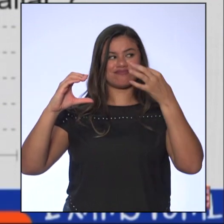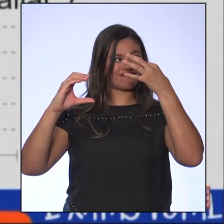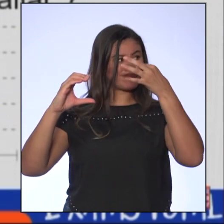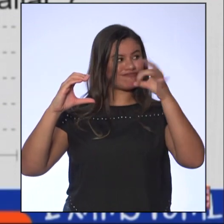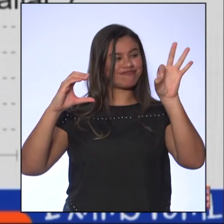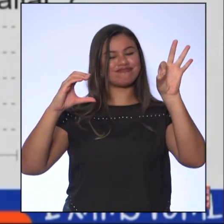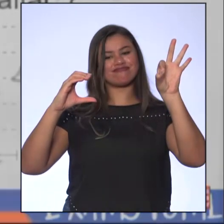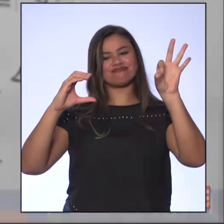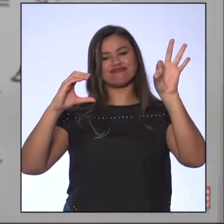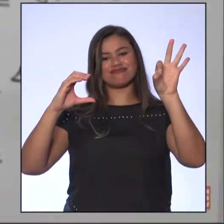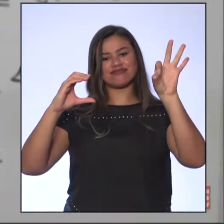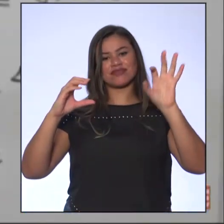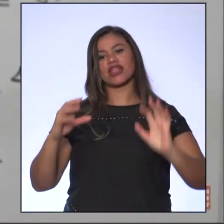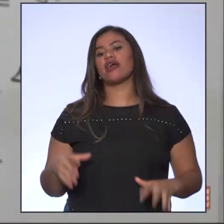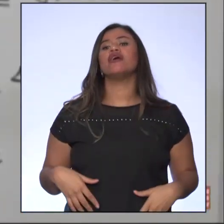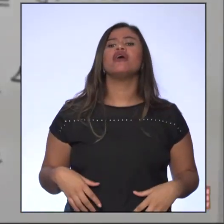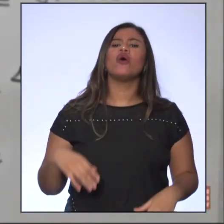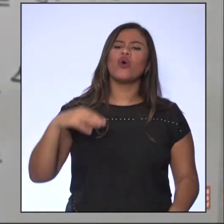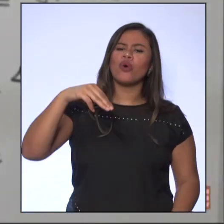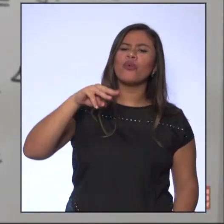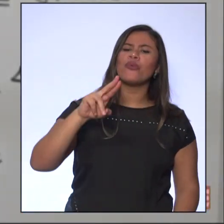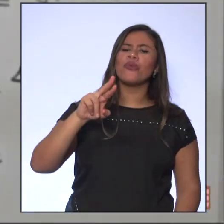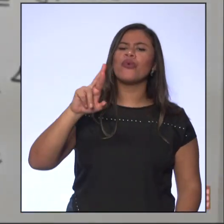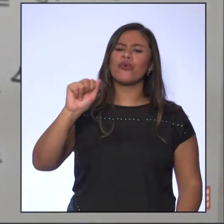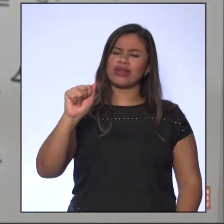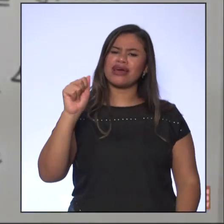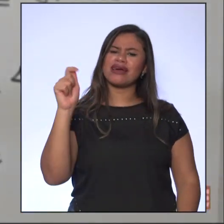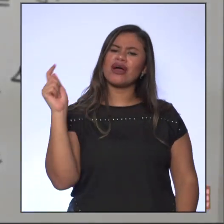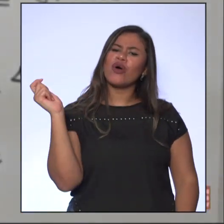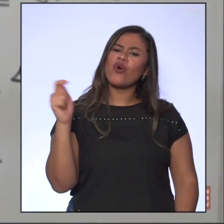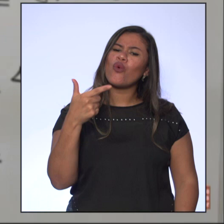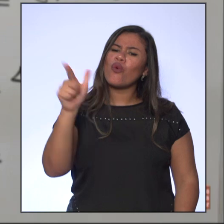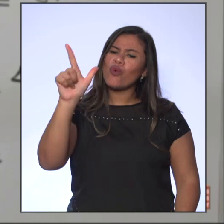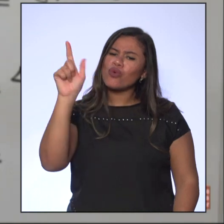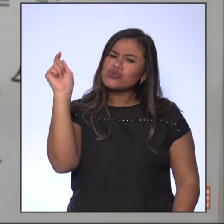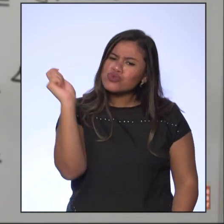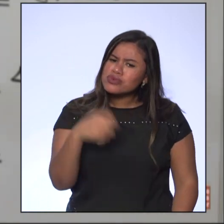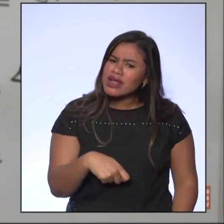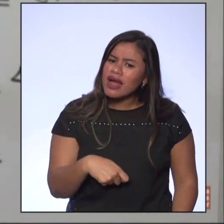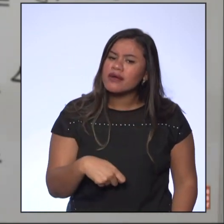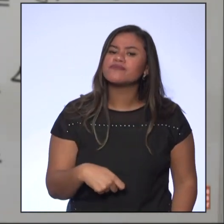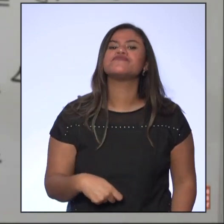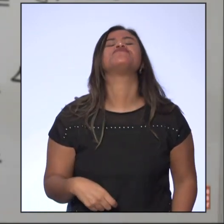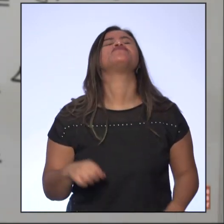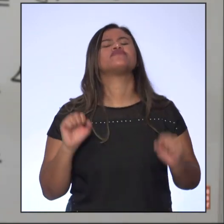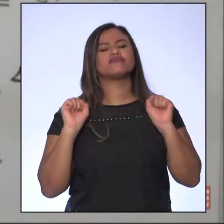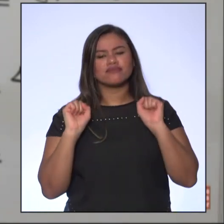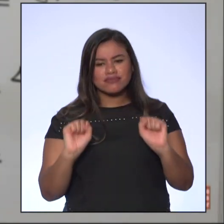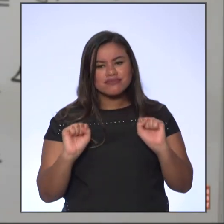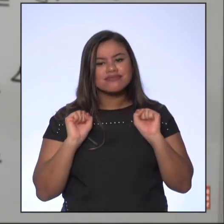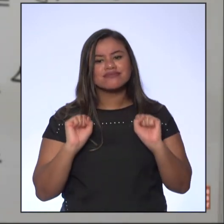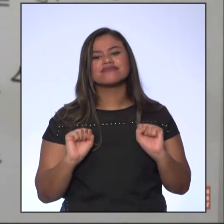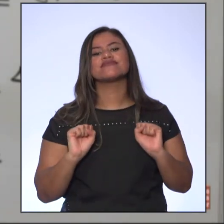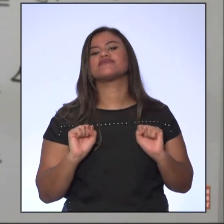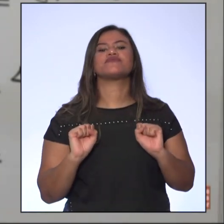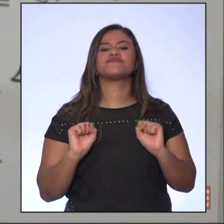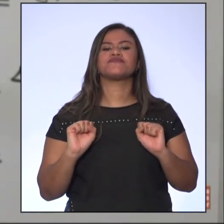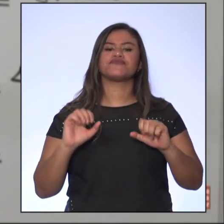Mura, não tem uma outra maneira para fazer? Tem. Você poderia ter feito assim, ó. Você poderia ter